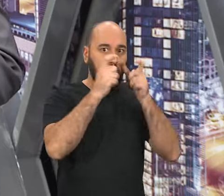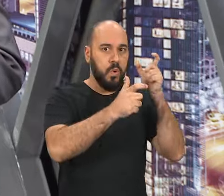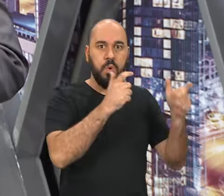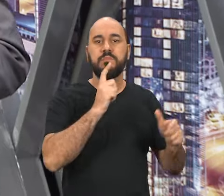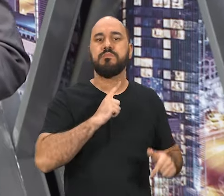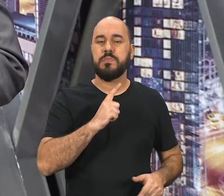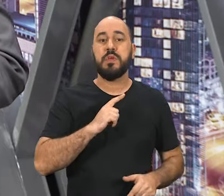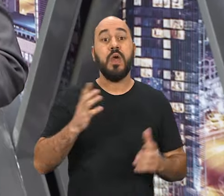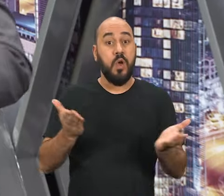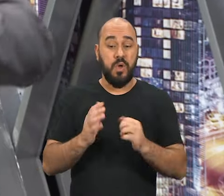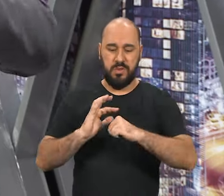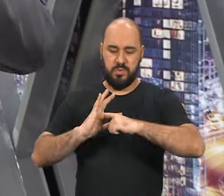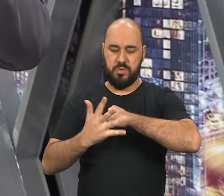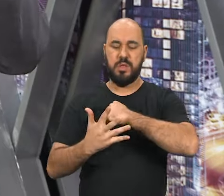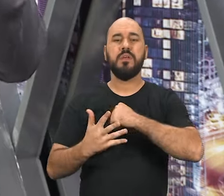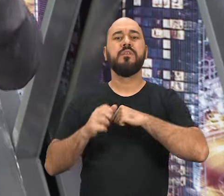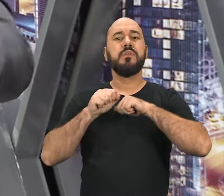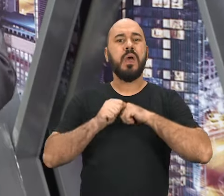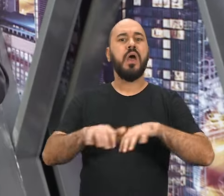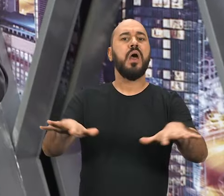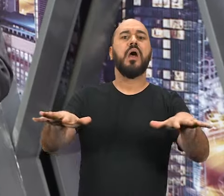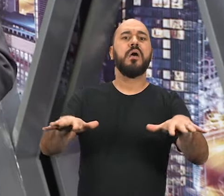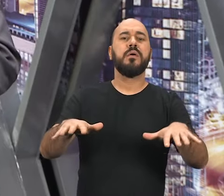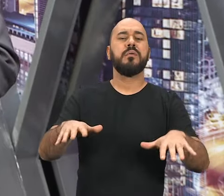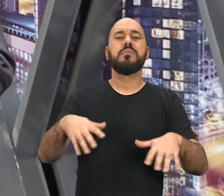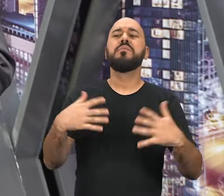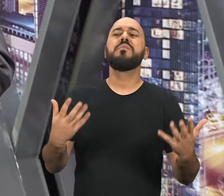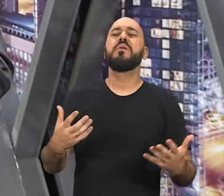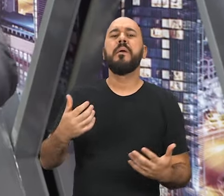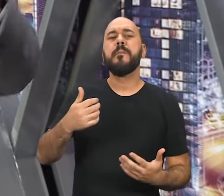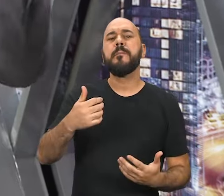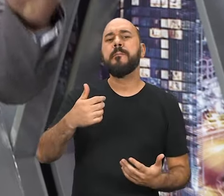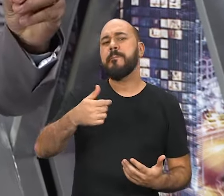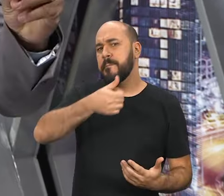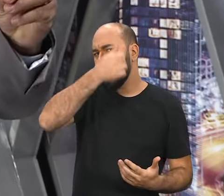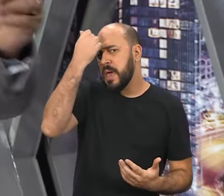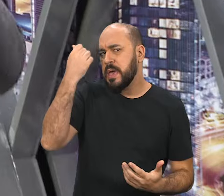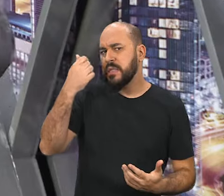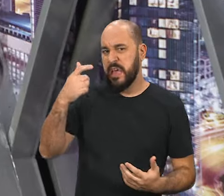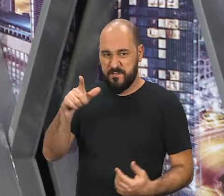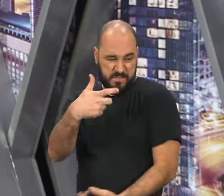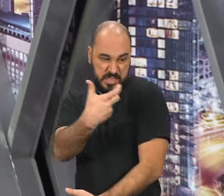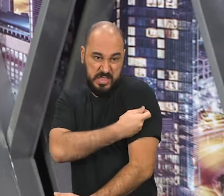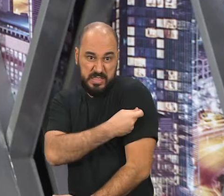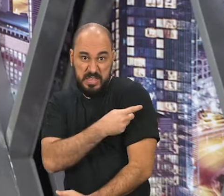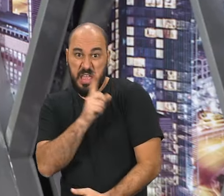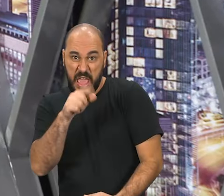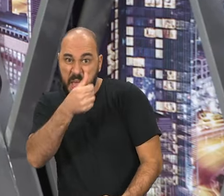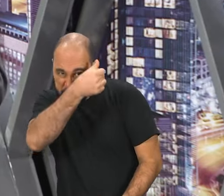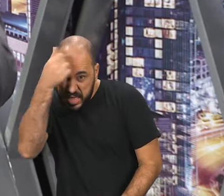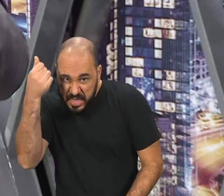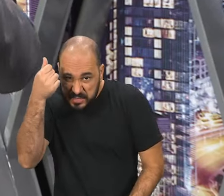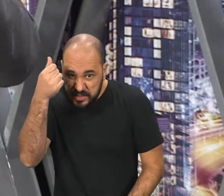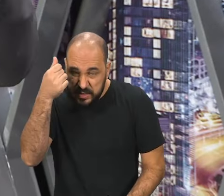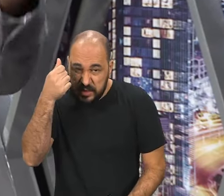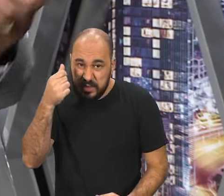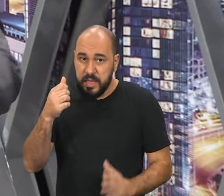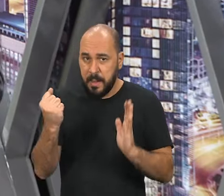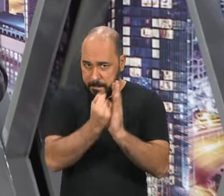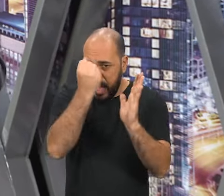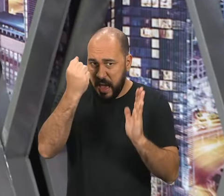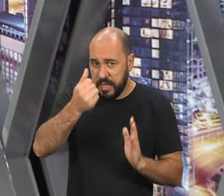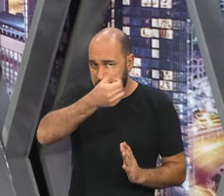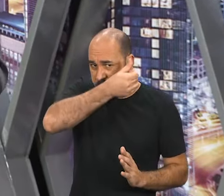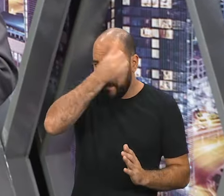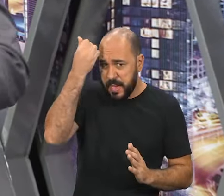coronavírus, muitas pessoas começaram a levantar outras questões, como, por exemplo, a vacina é a marca da besta? Isso também se